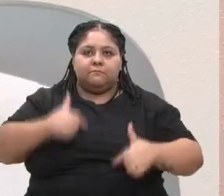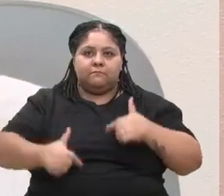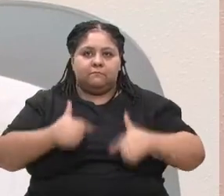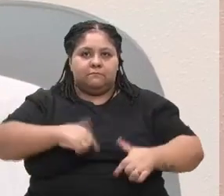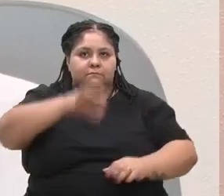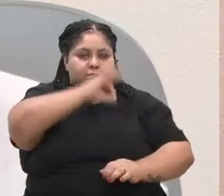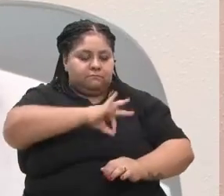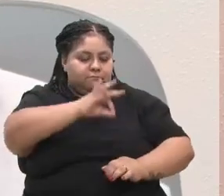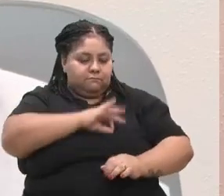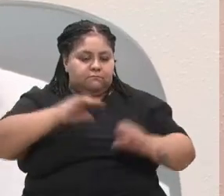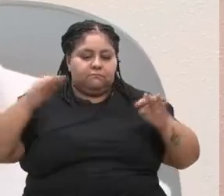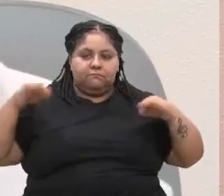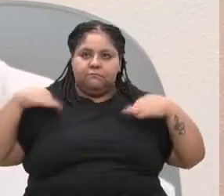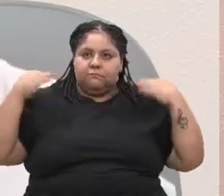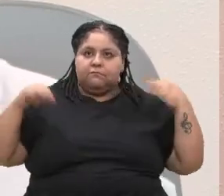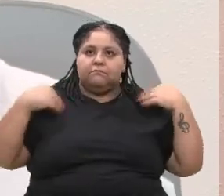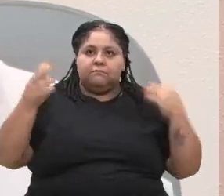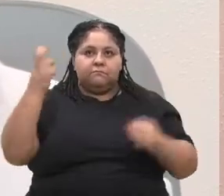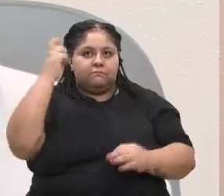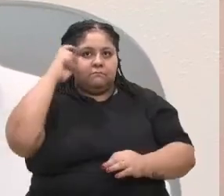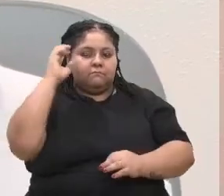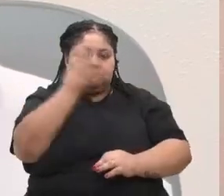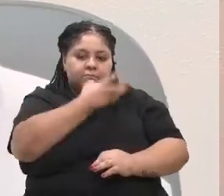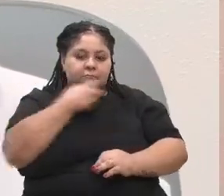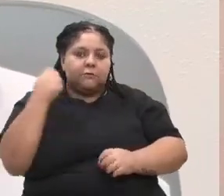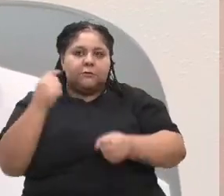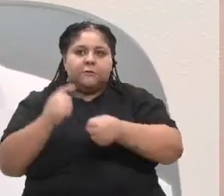renda, turismo, cultura cervejeira para a